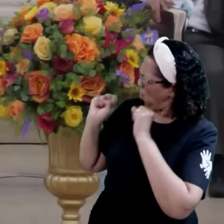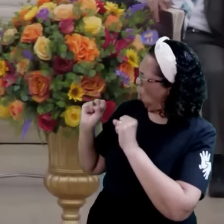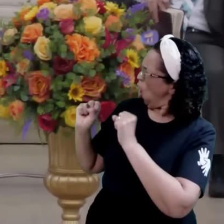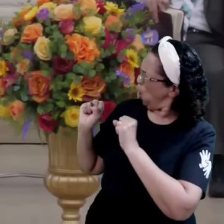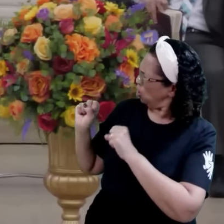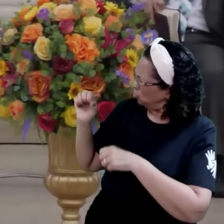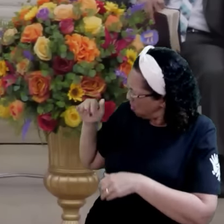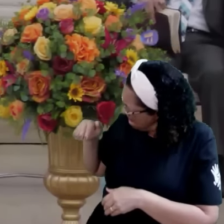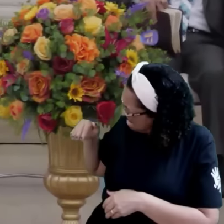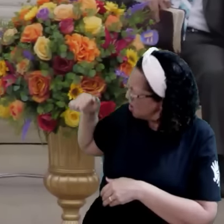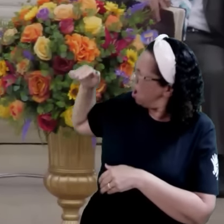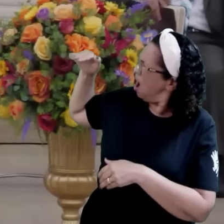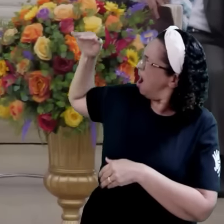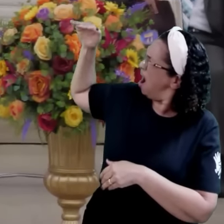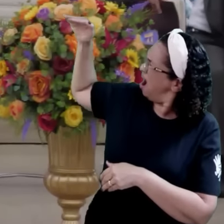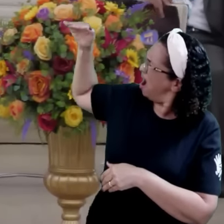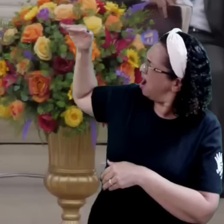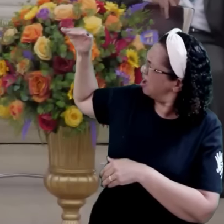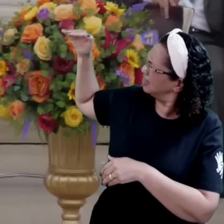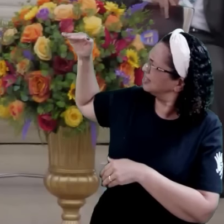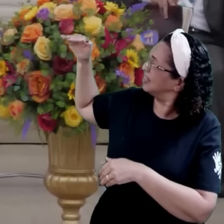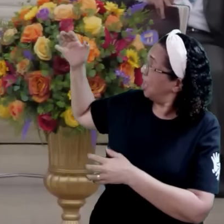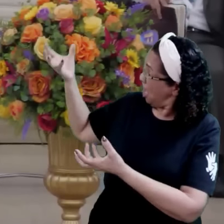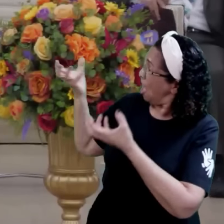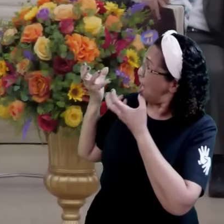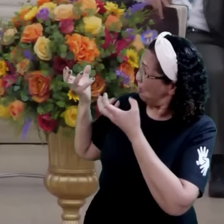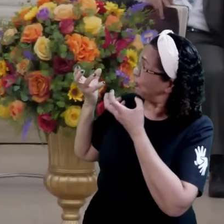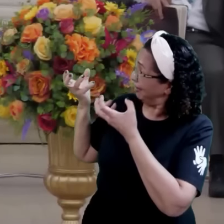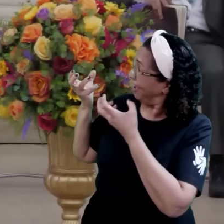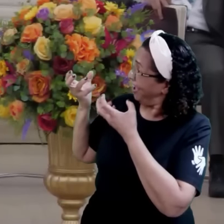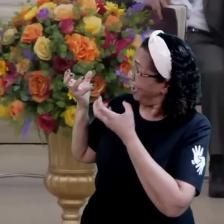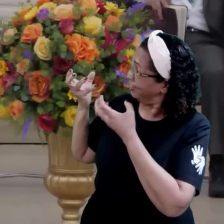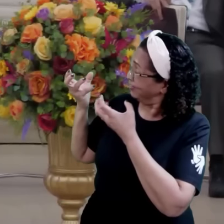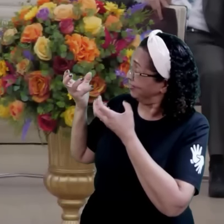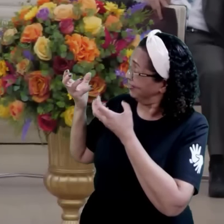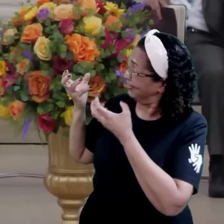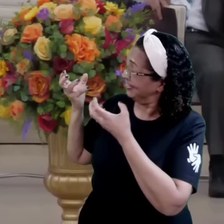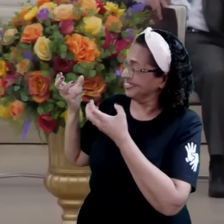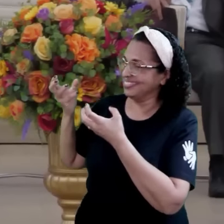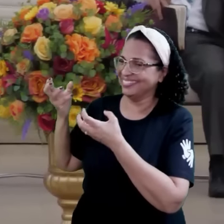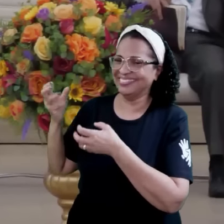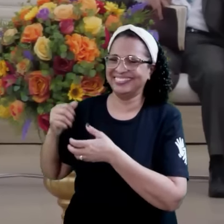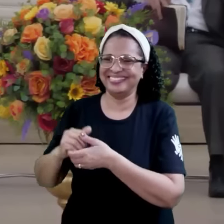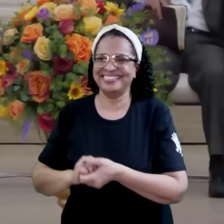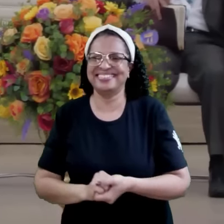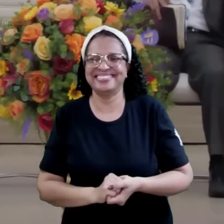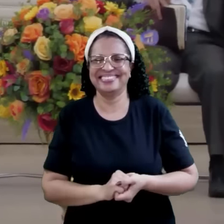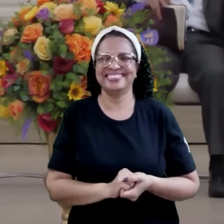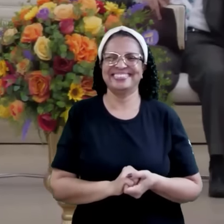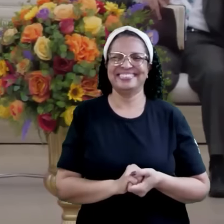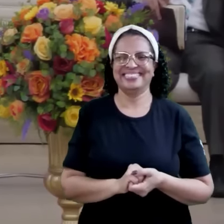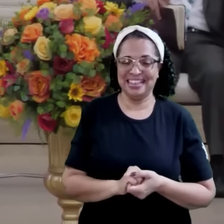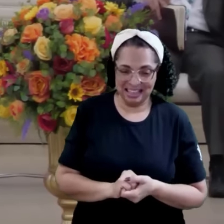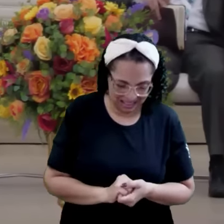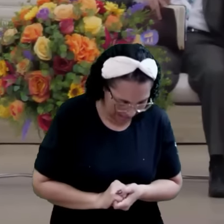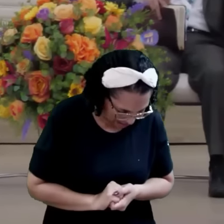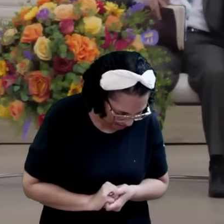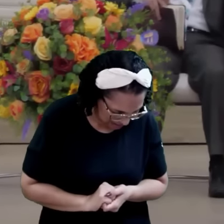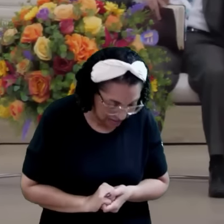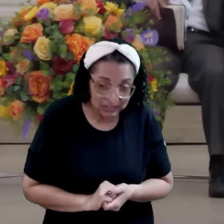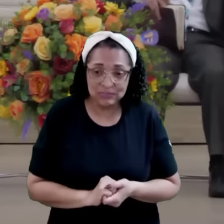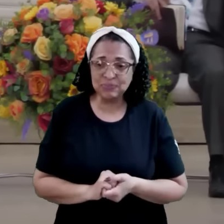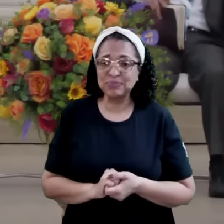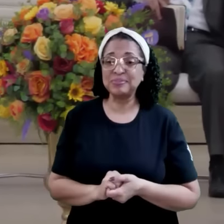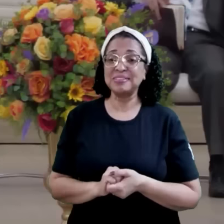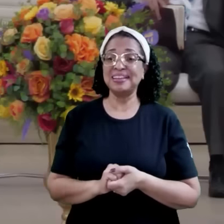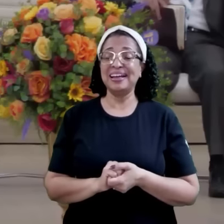som ou virar uma caixa paraa minha casa aí eu disse assim para ela puxa a primeira vez que eu ouço que alguém pede para ligar